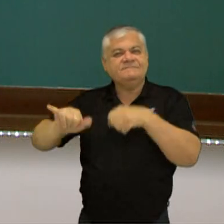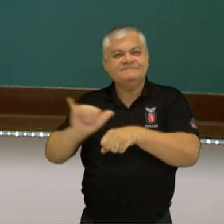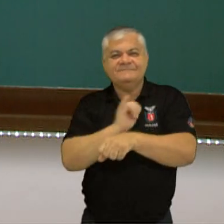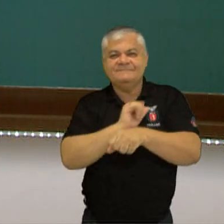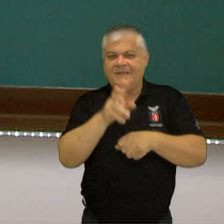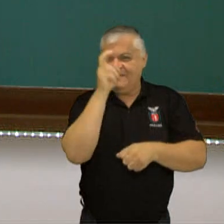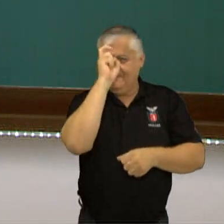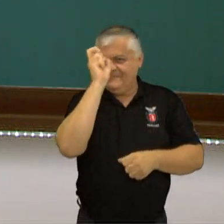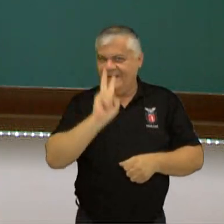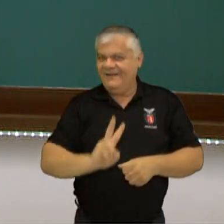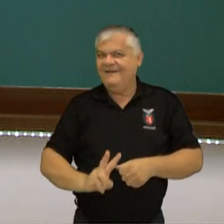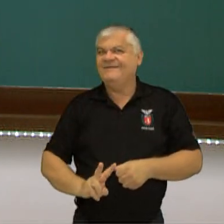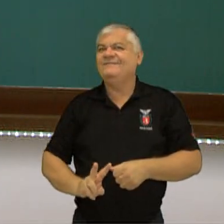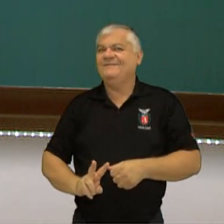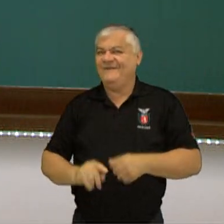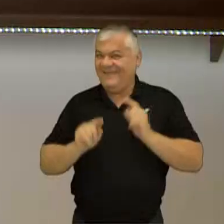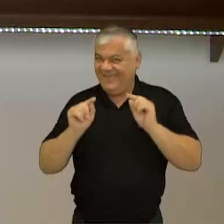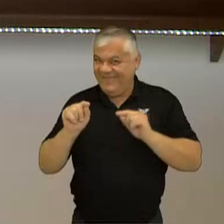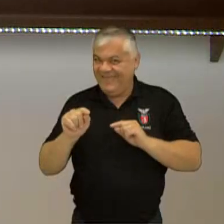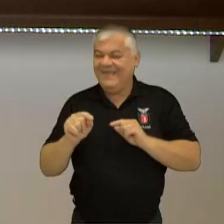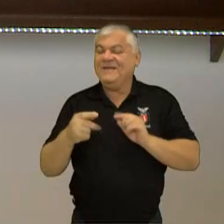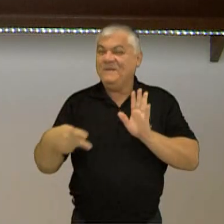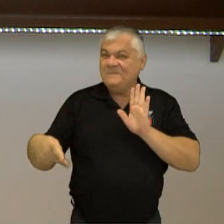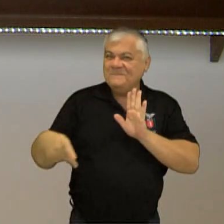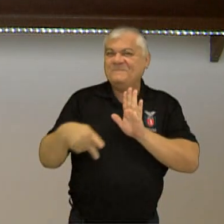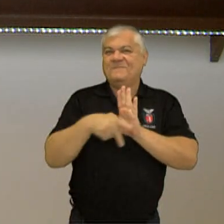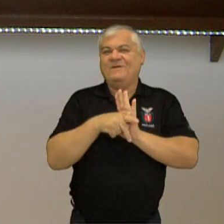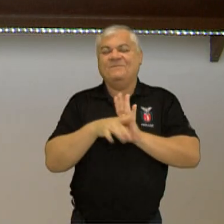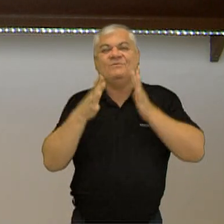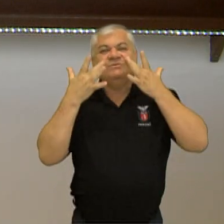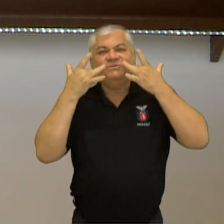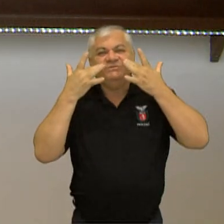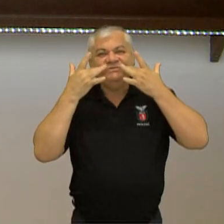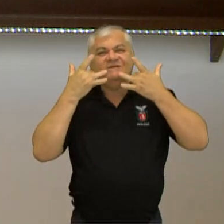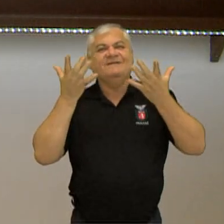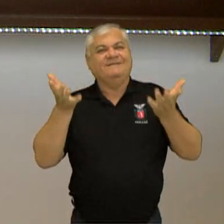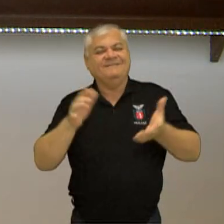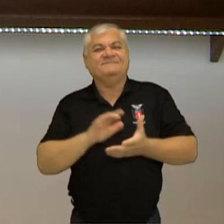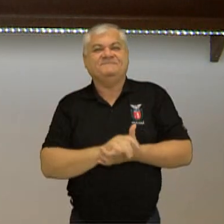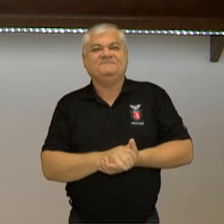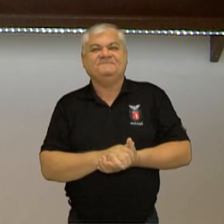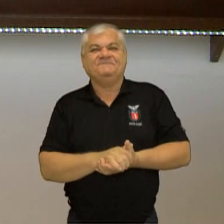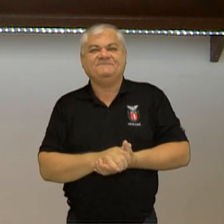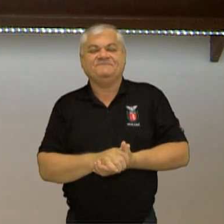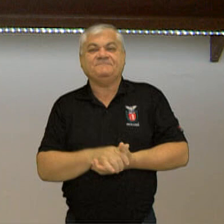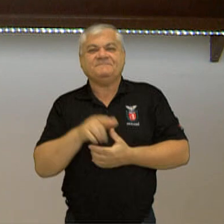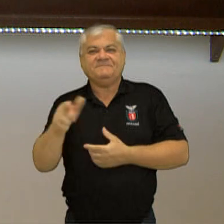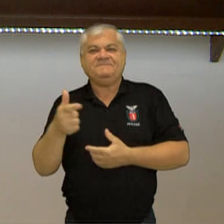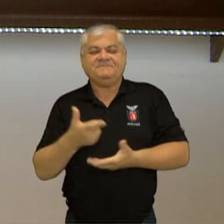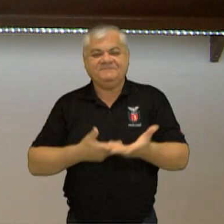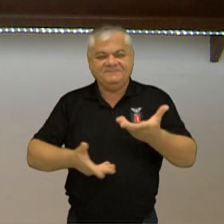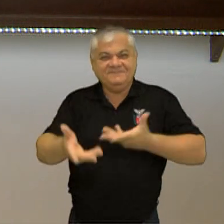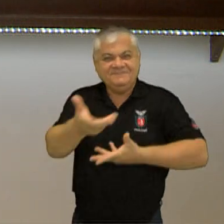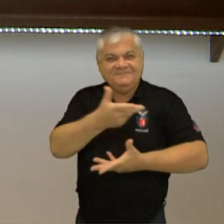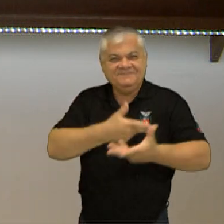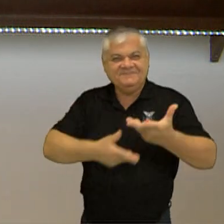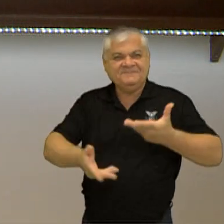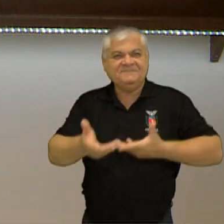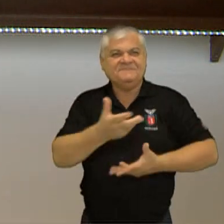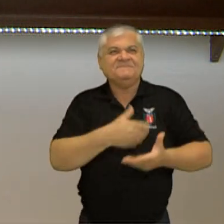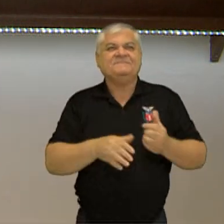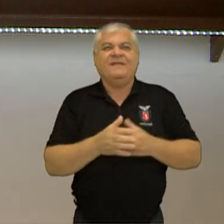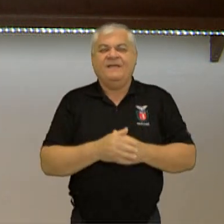dele, típico de muitas peças teatrais, mais uma vez falando. Né? Então, ele conversa e aqui ele vai